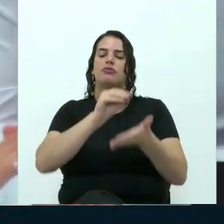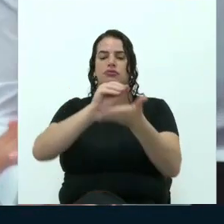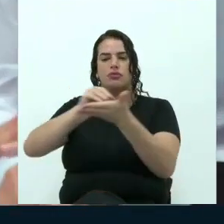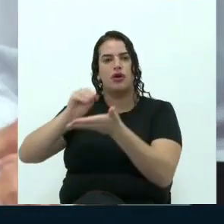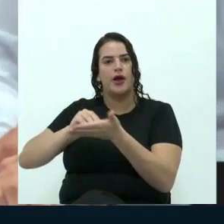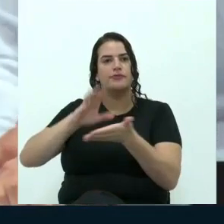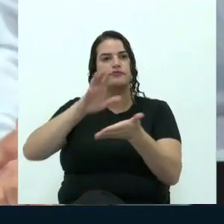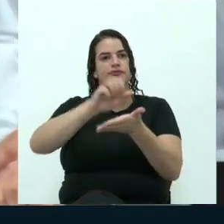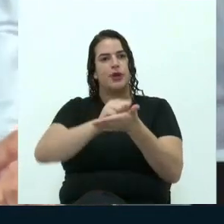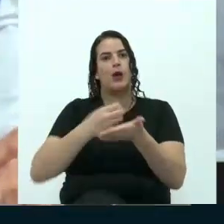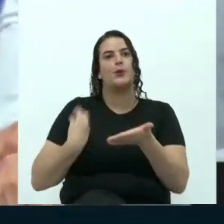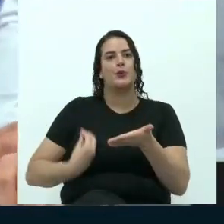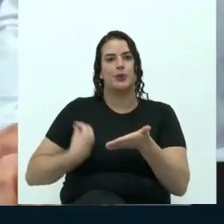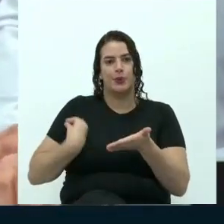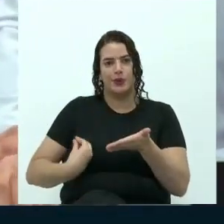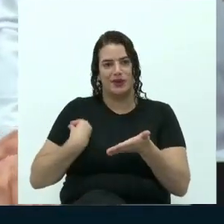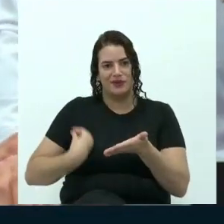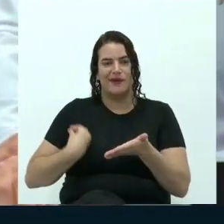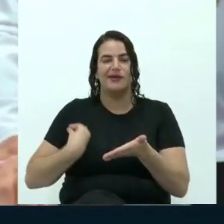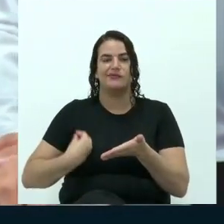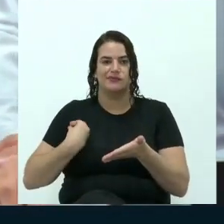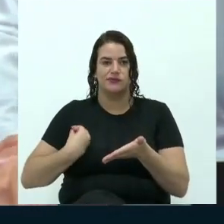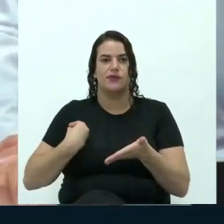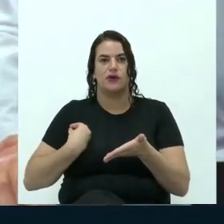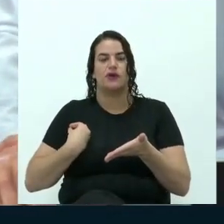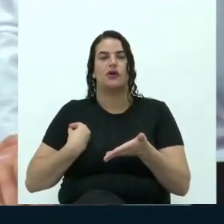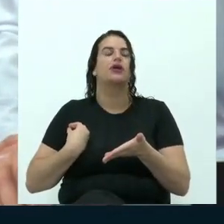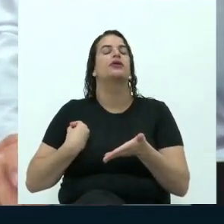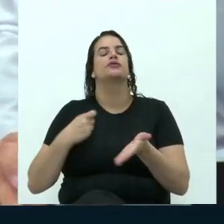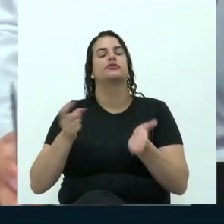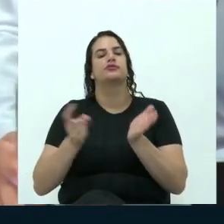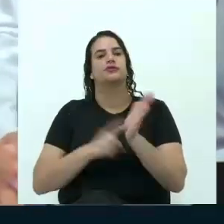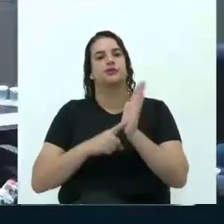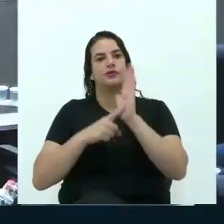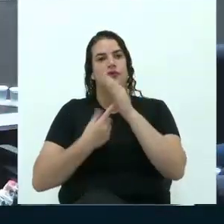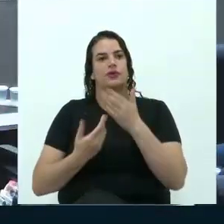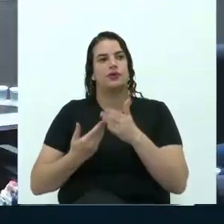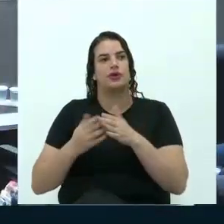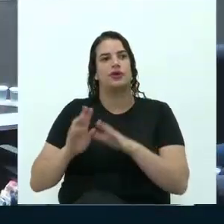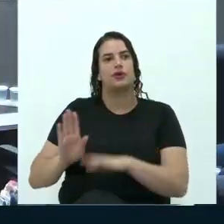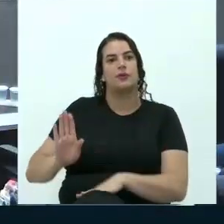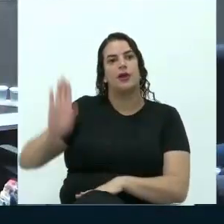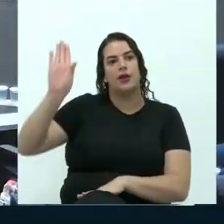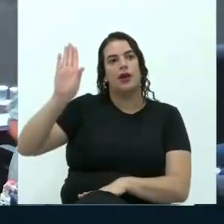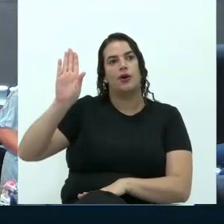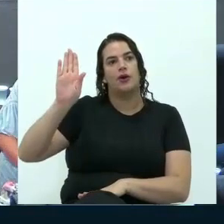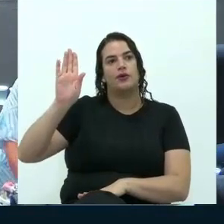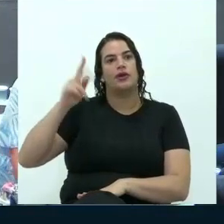registrem suas presenças nos terminais eletrônicos. Pela ordem, senhor presidente.